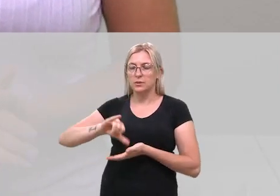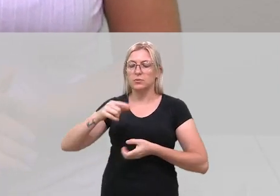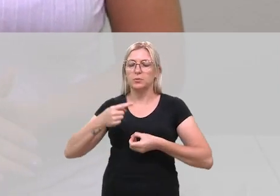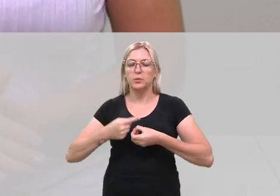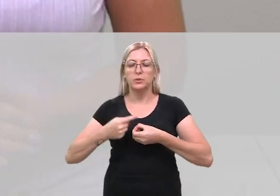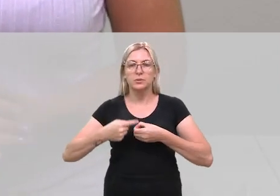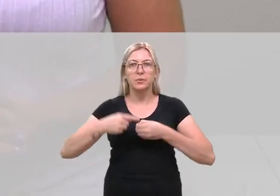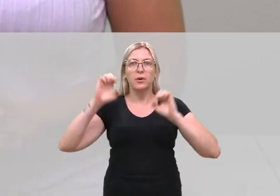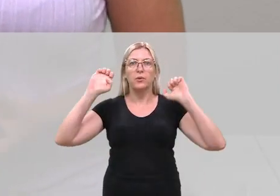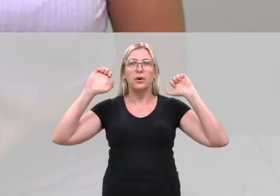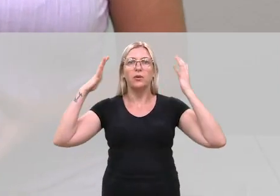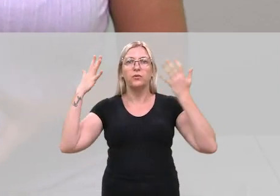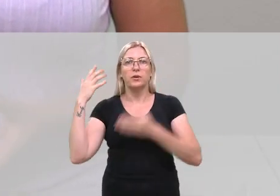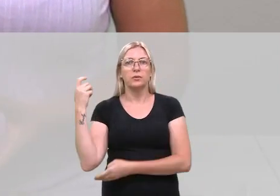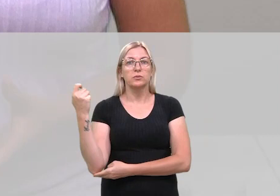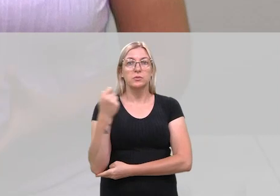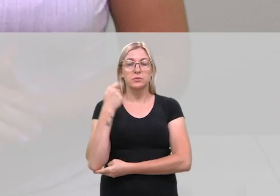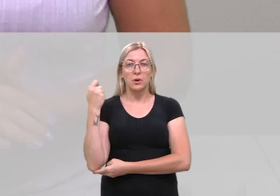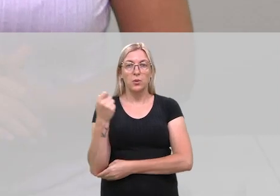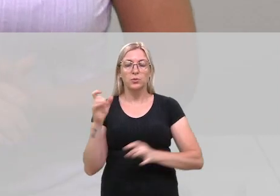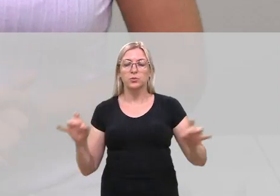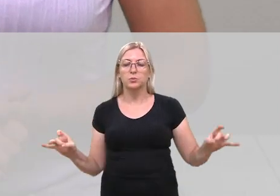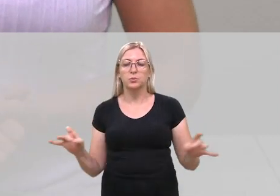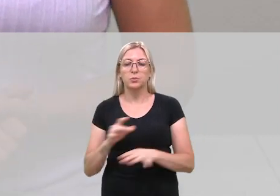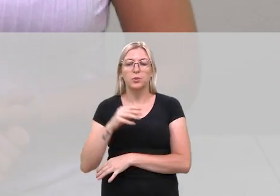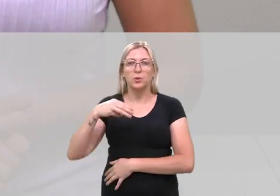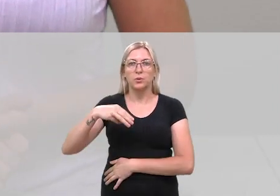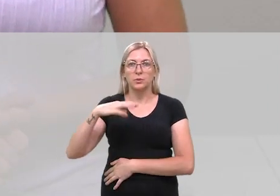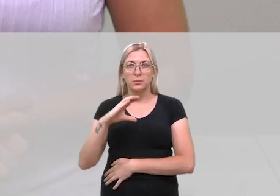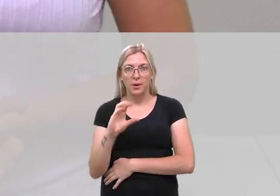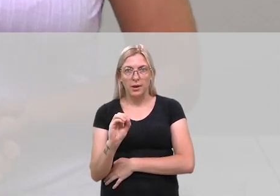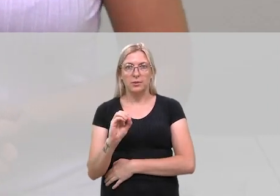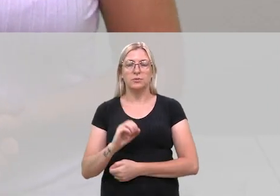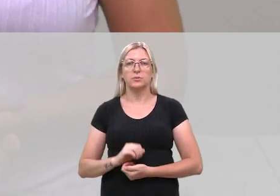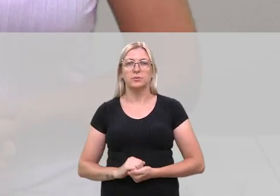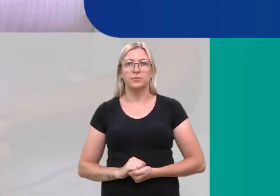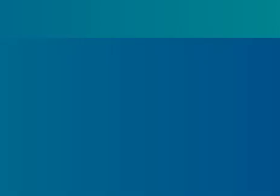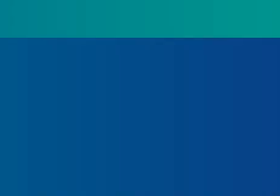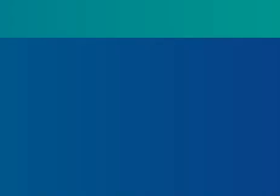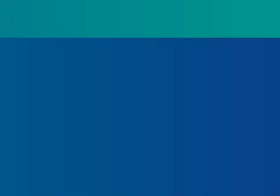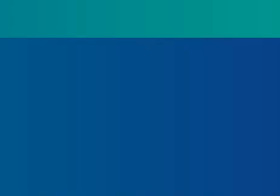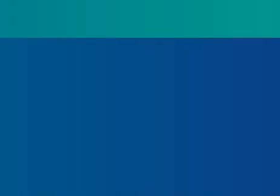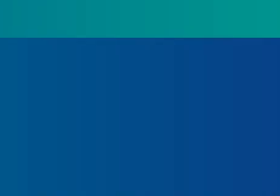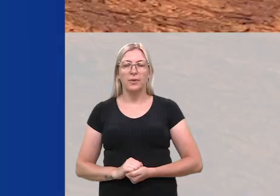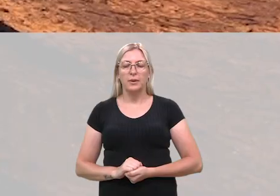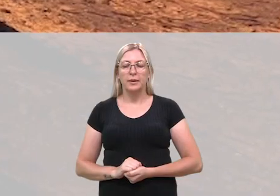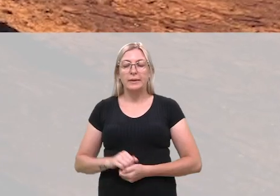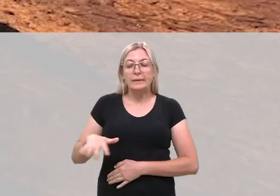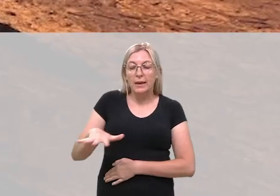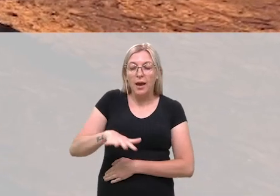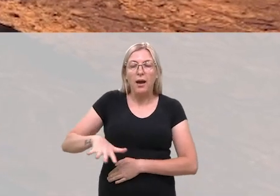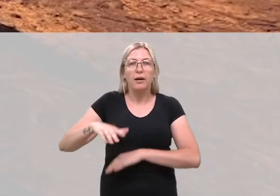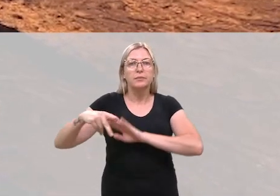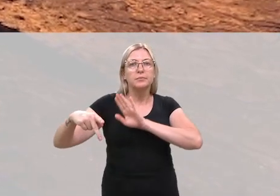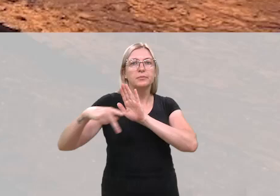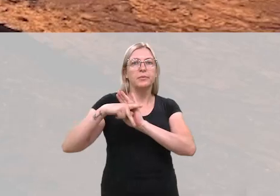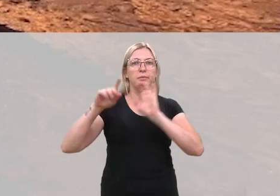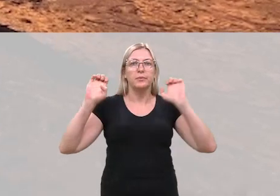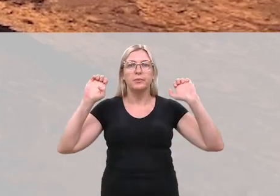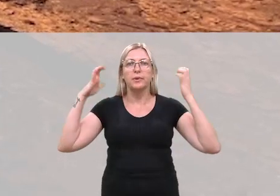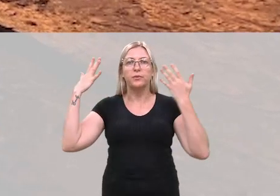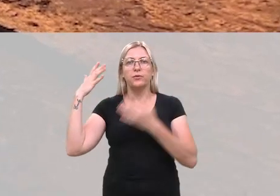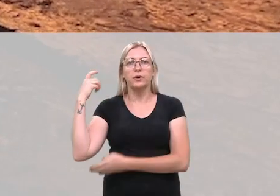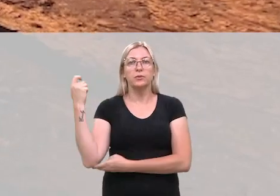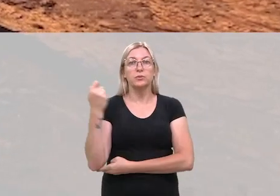de Eventos e Tradições Gaúchas seja concluída no fim de março. Confira. O espaço, que vai